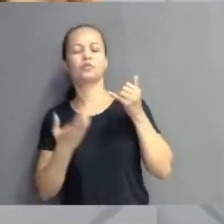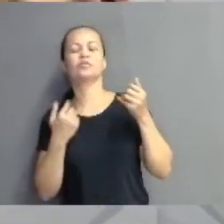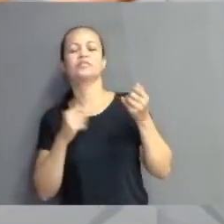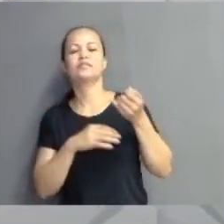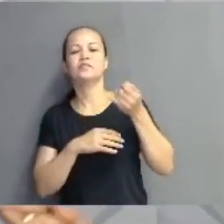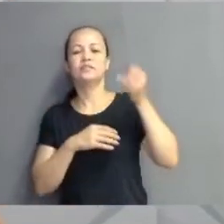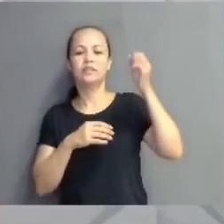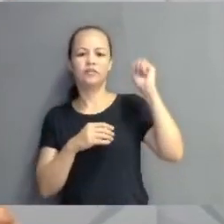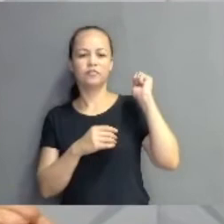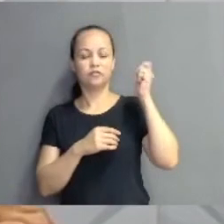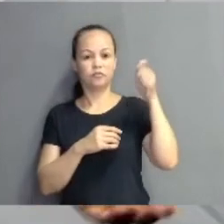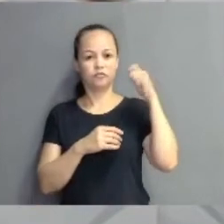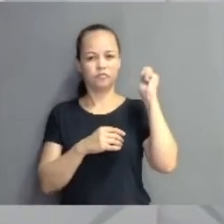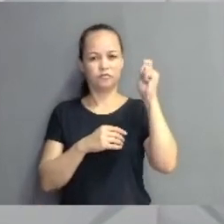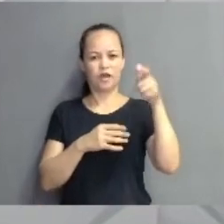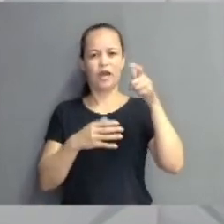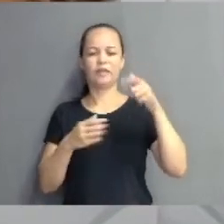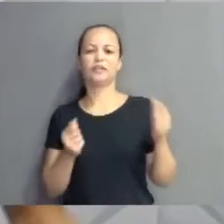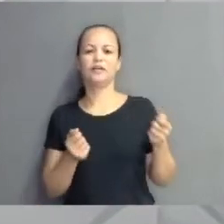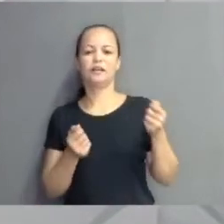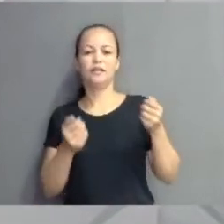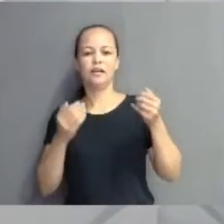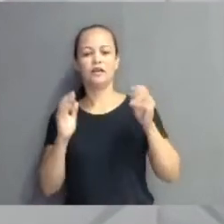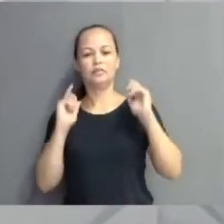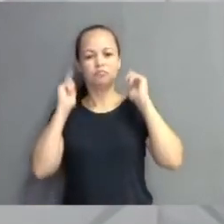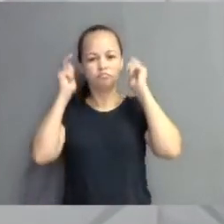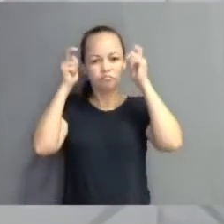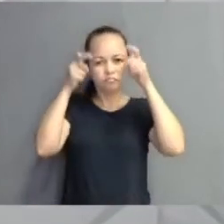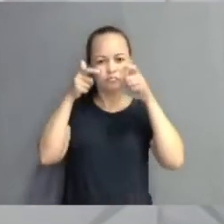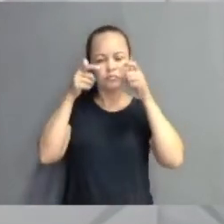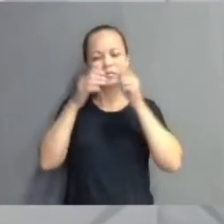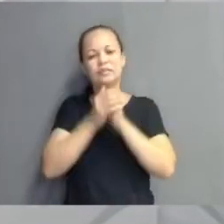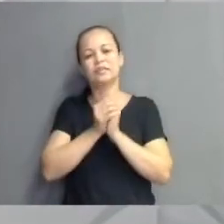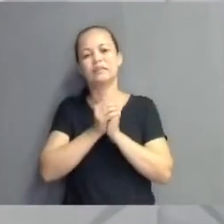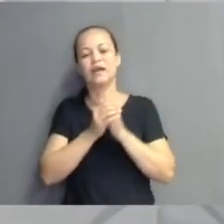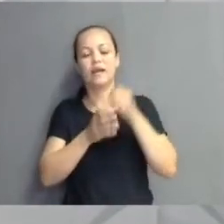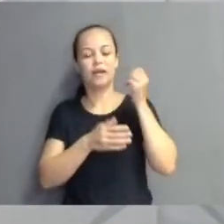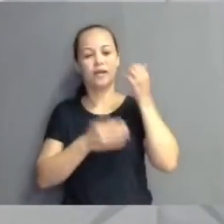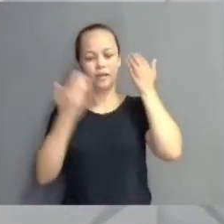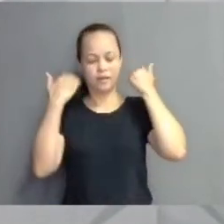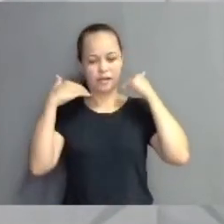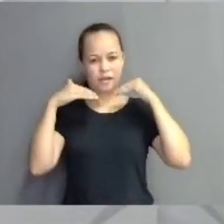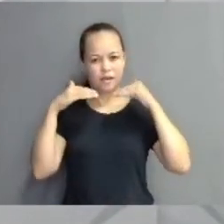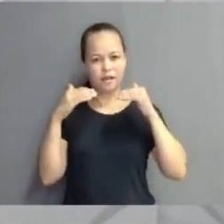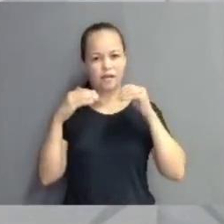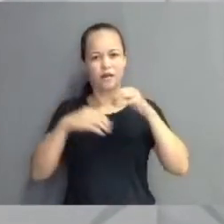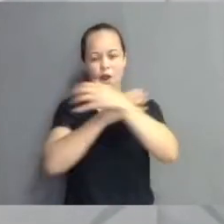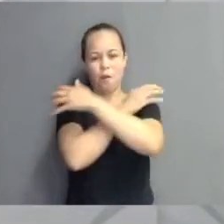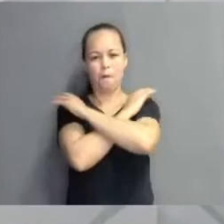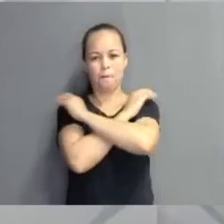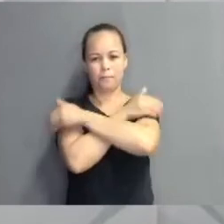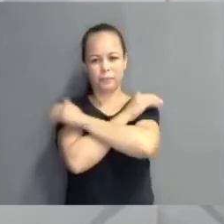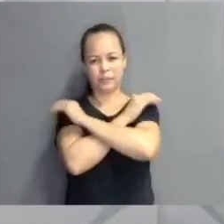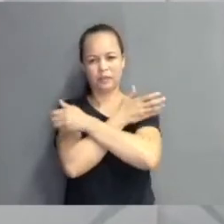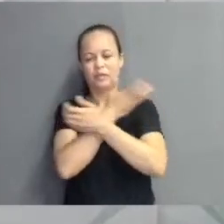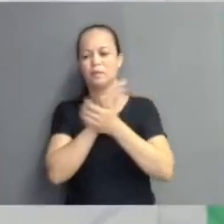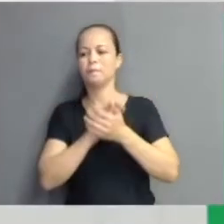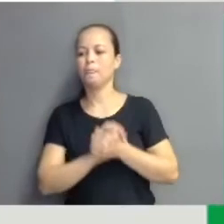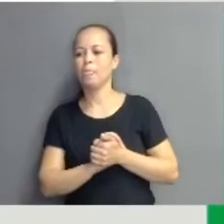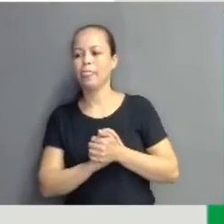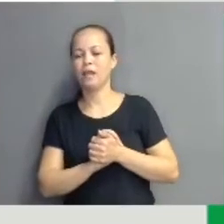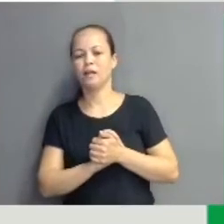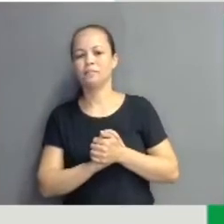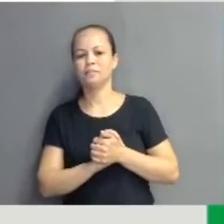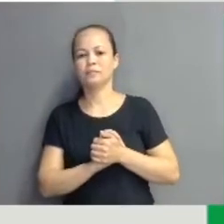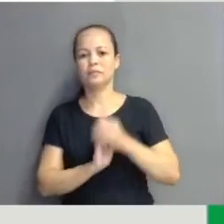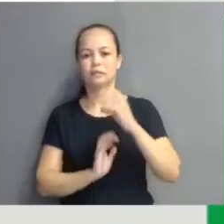de Neve dentre tantos outros são a crônica é um discípulo de gênero textual a